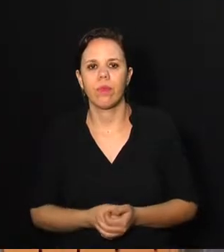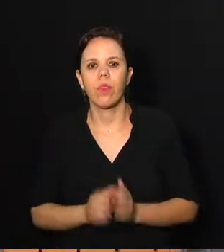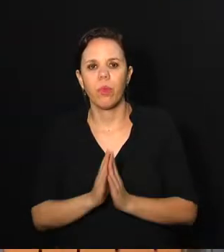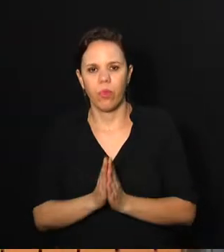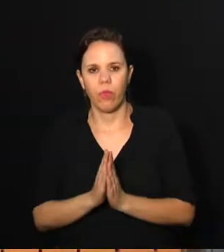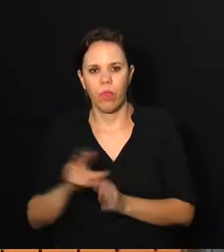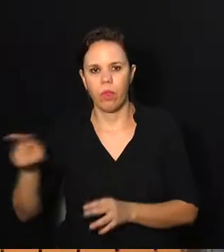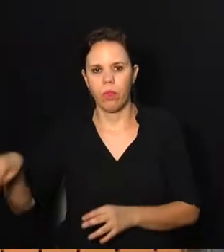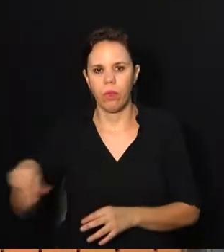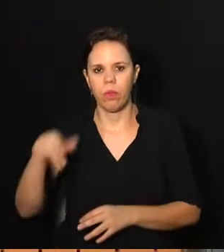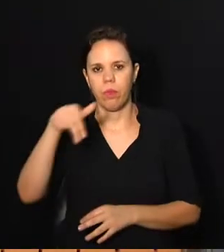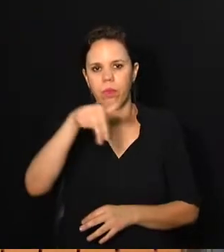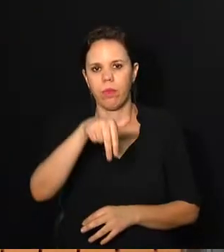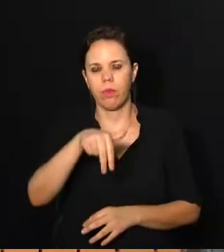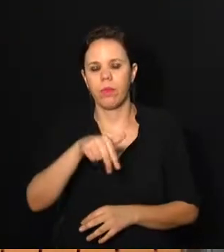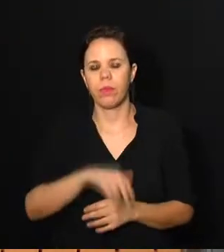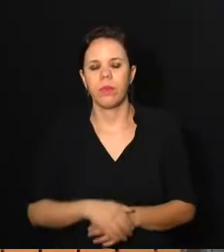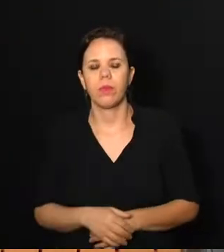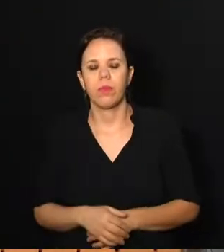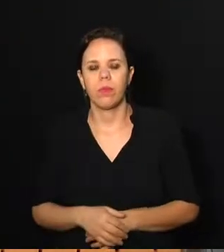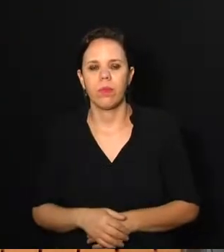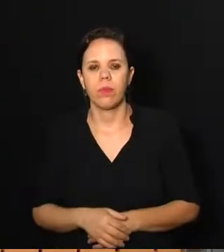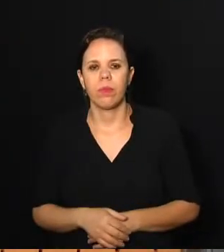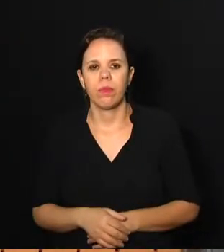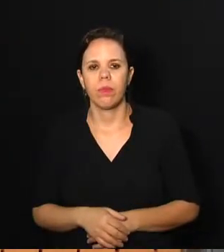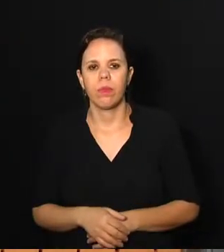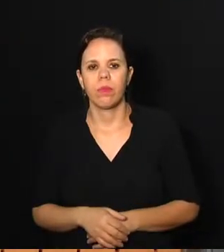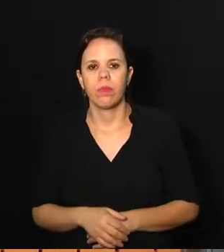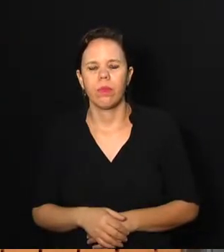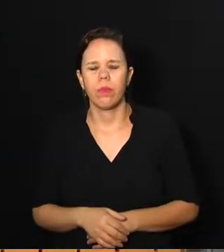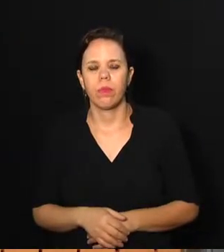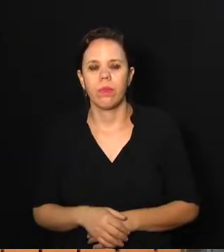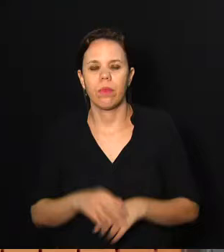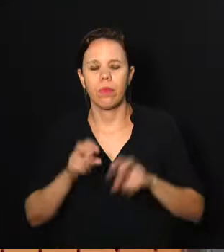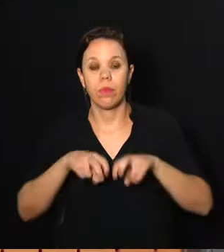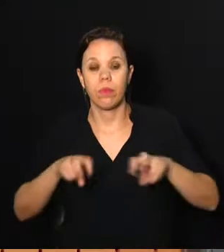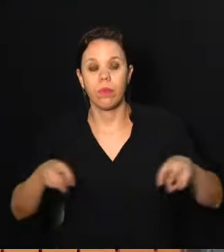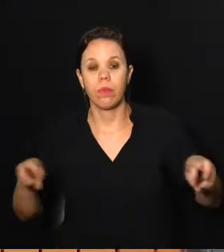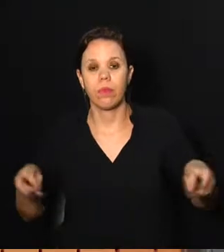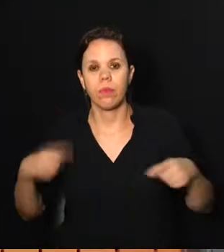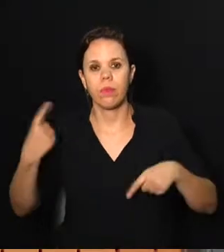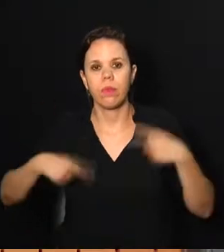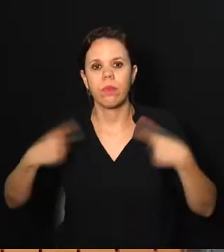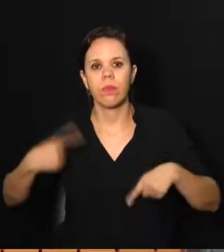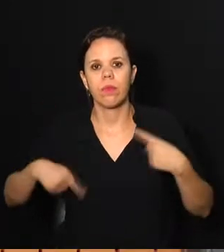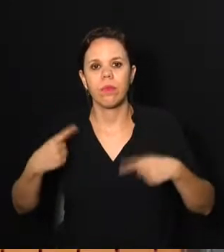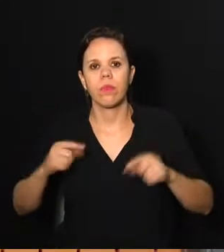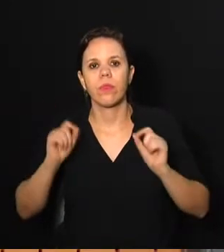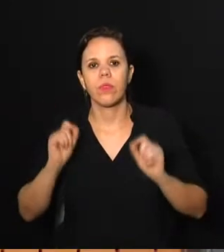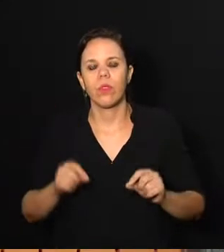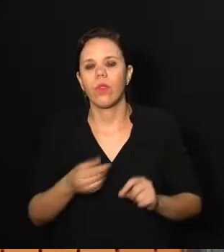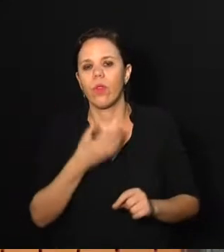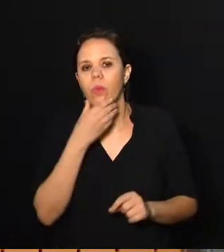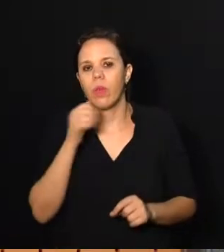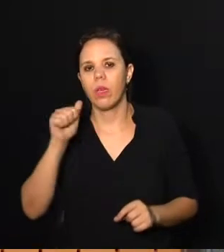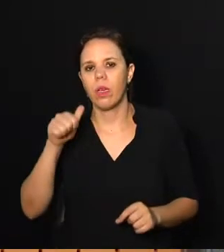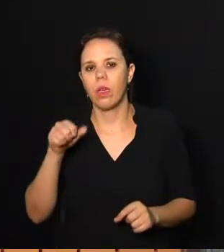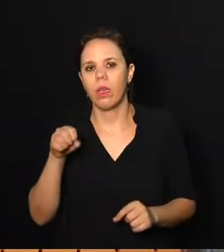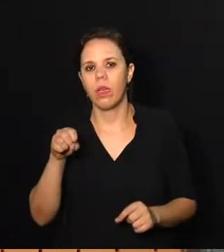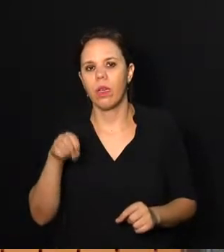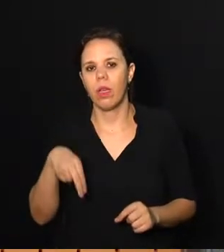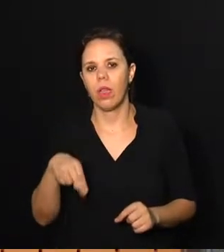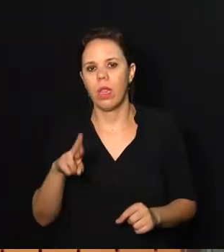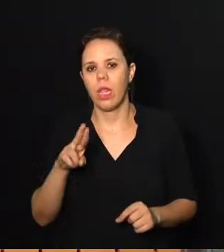cima. Gostaria também que compusesse a mesa aqui no debate o senhor Anderson